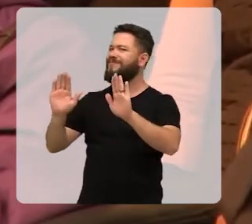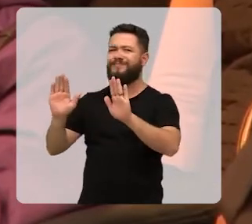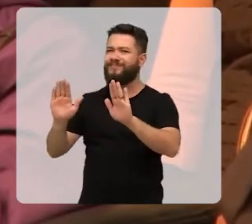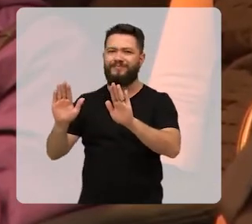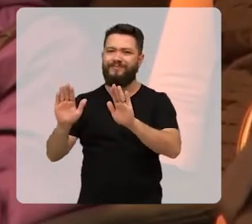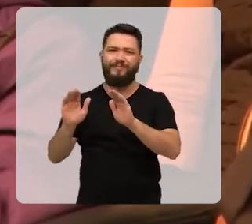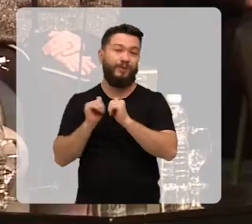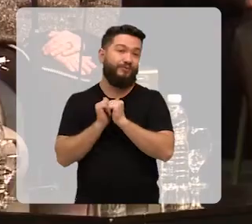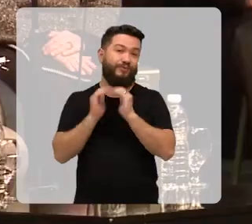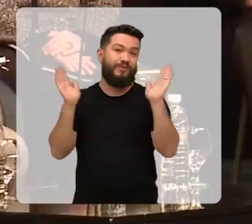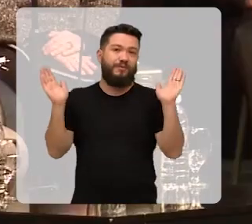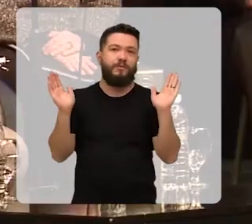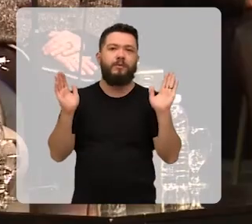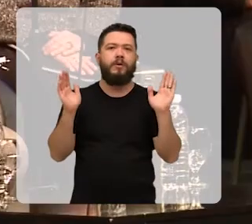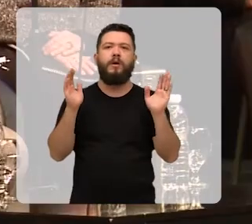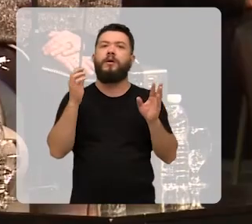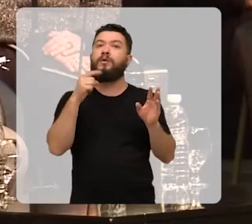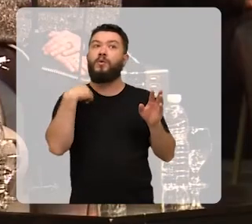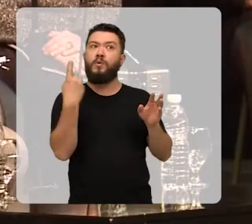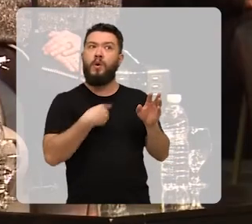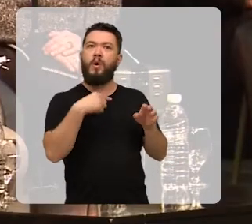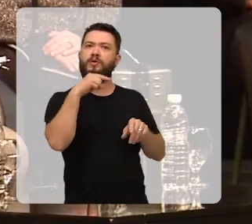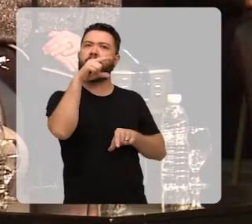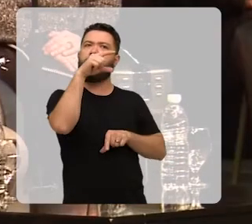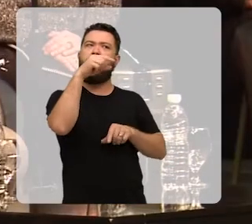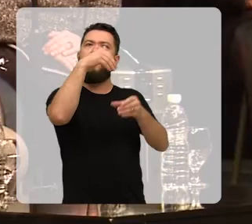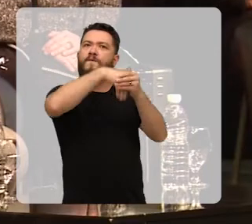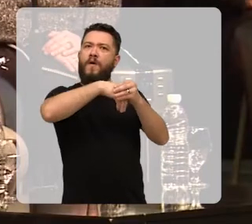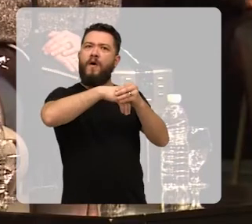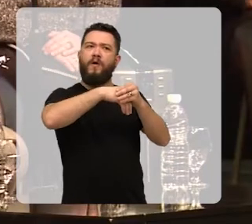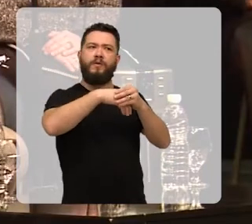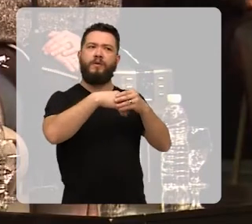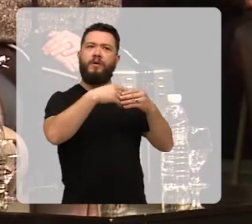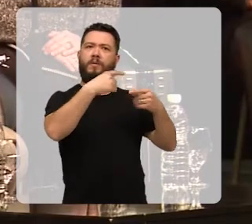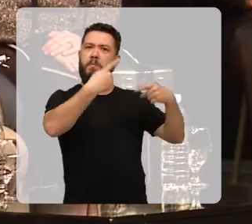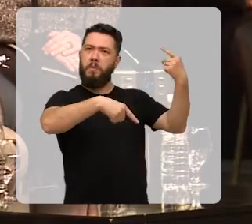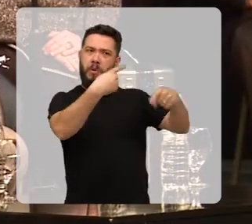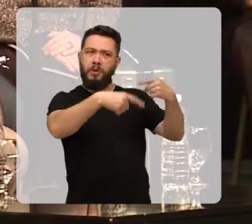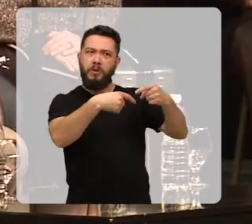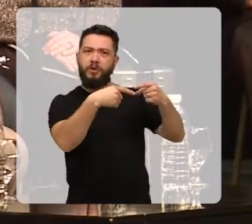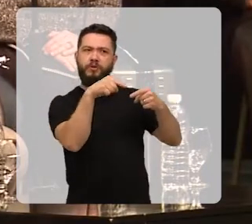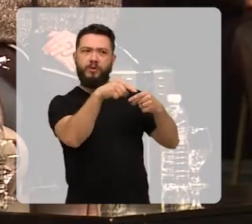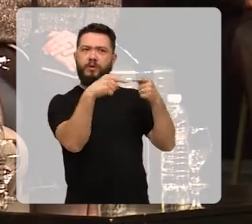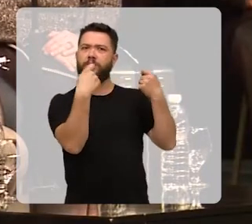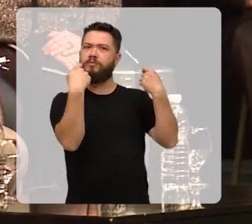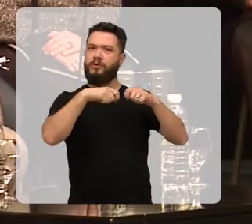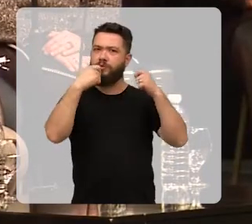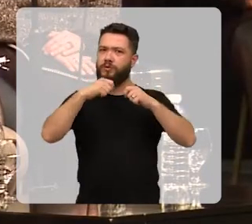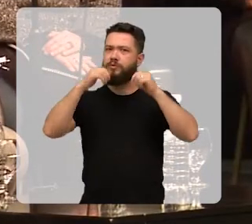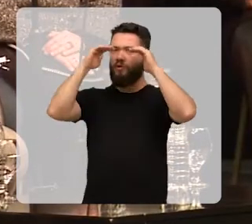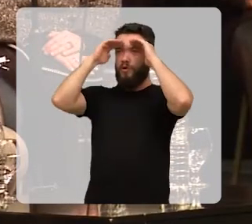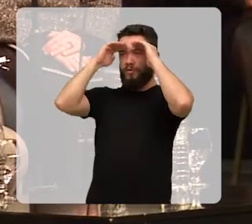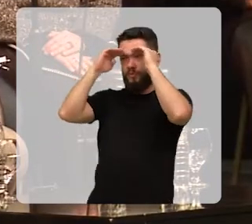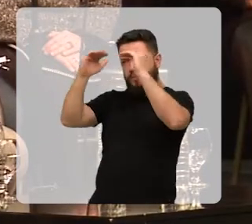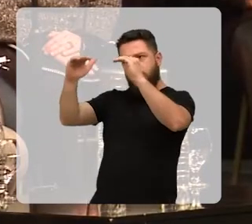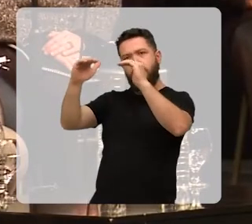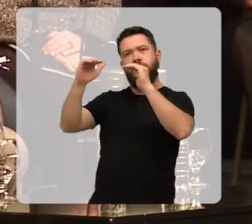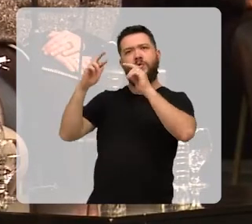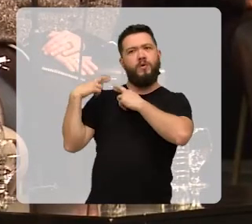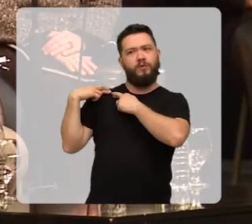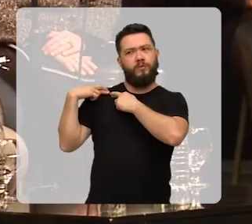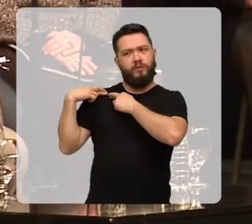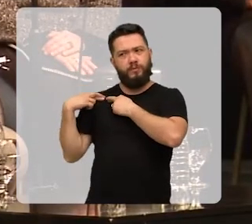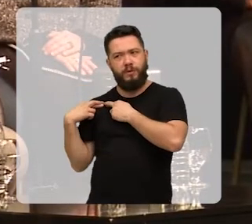elegendo políticos que estejam compromissados com a democracia e com direitos humanos